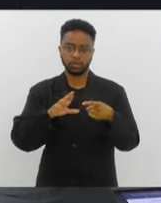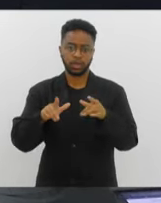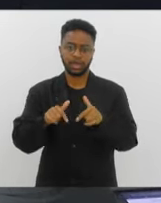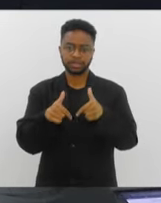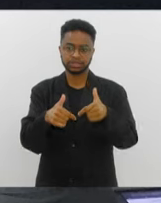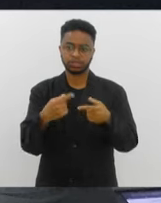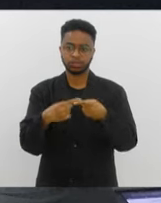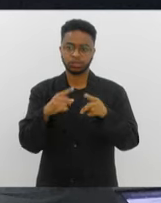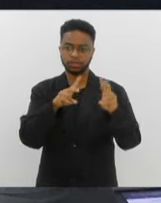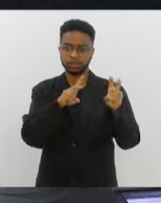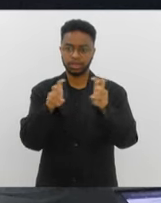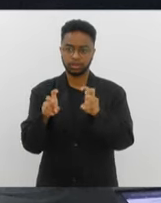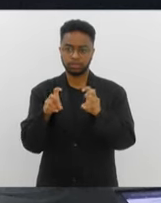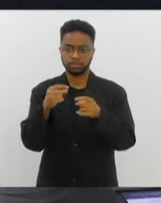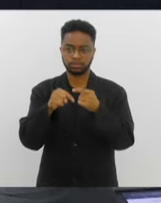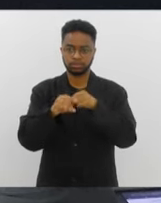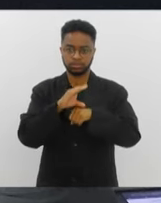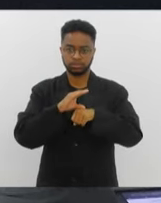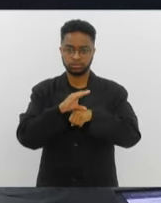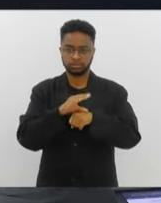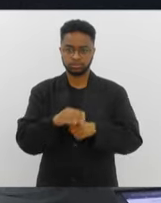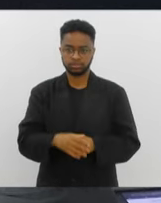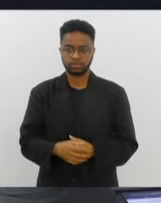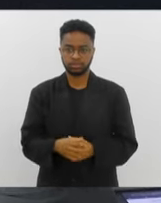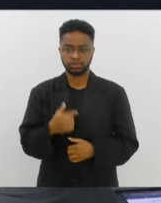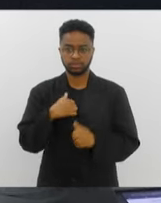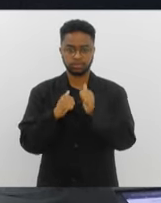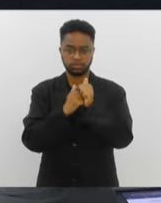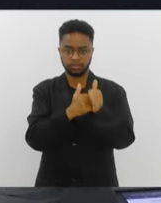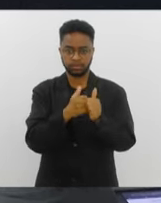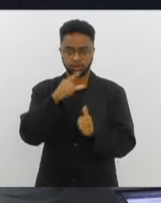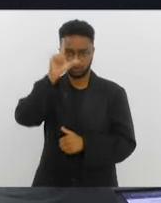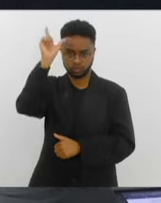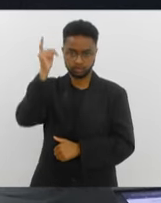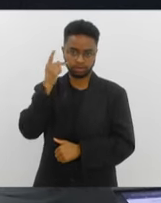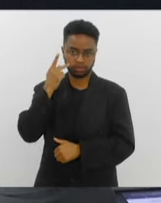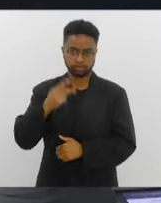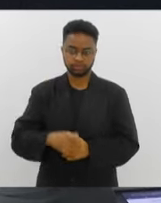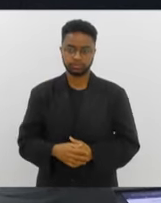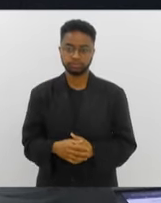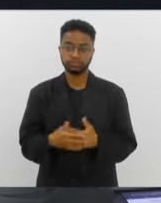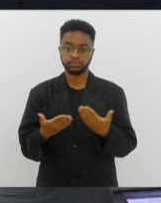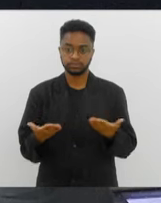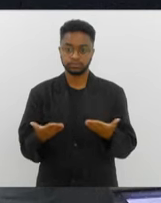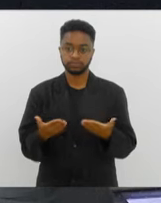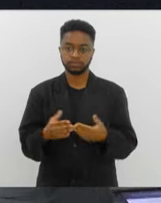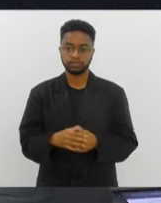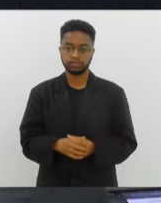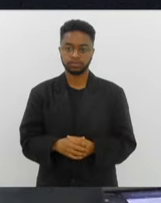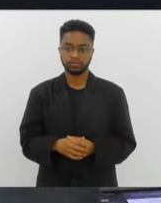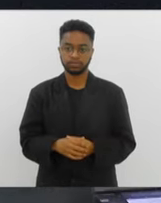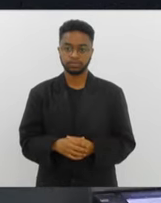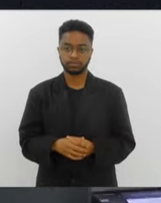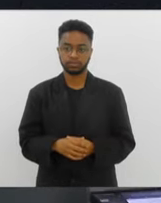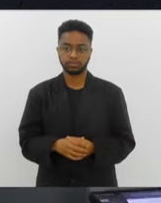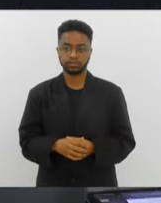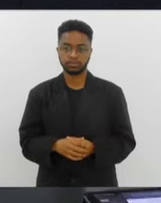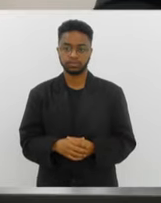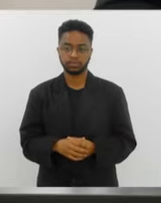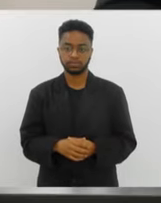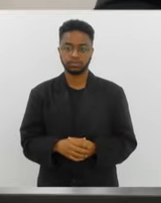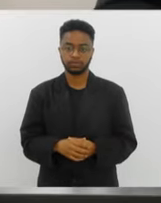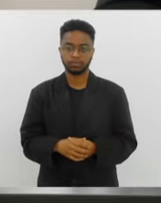inconstitucional. Mesmo sendo só uma ideia. Estou acompanhando, deputado Luiz Paulo. Então, o voto é só pela inconstitucionalidade.